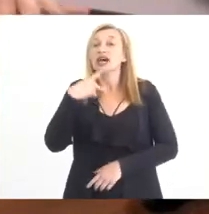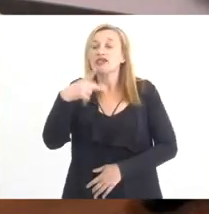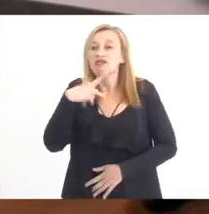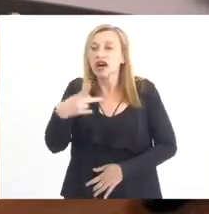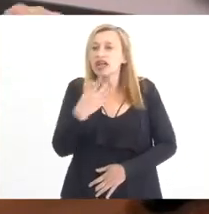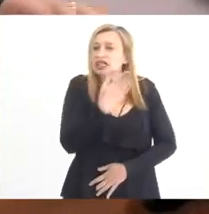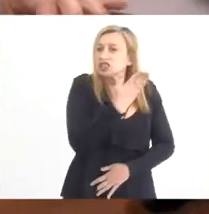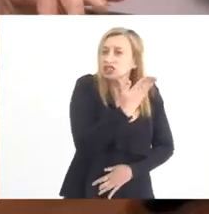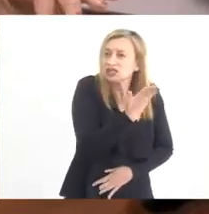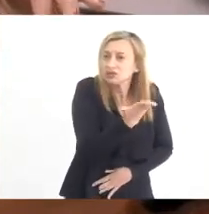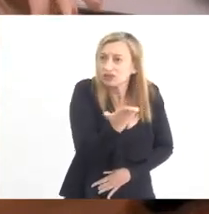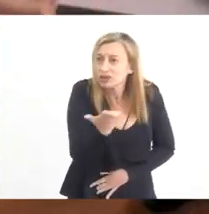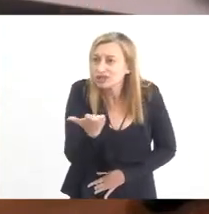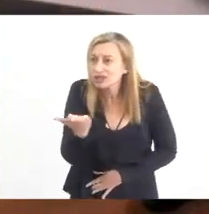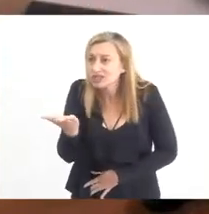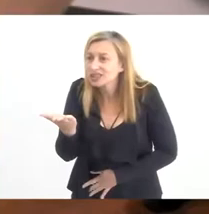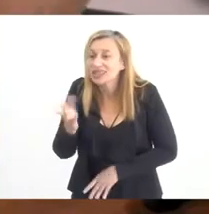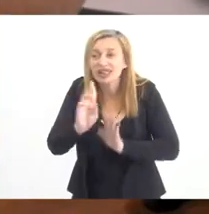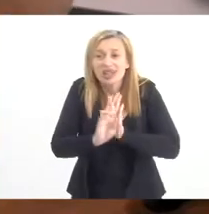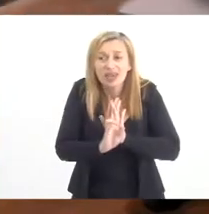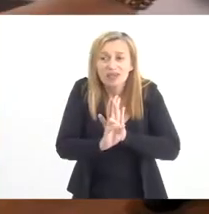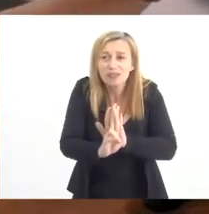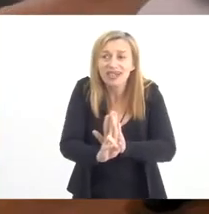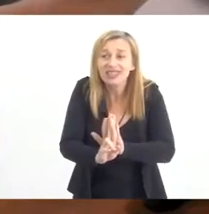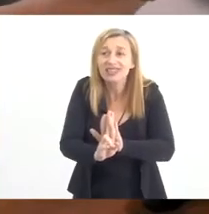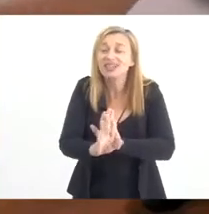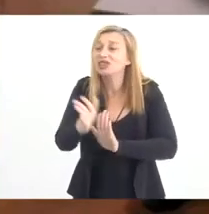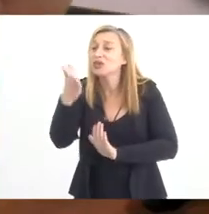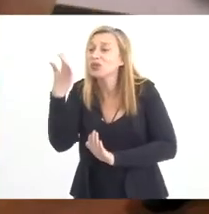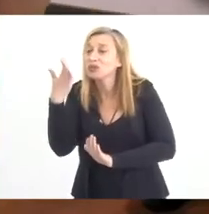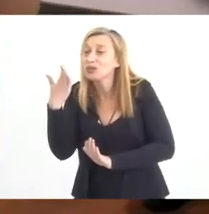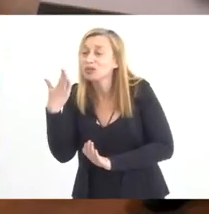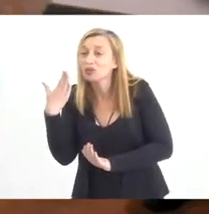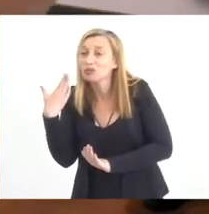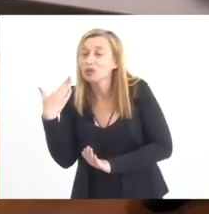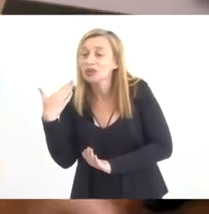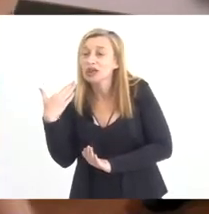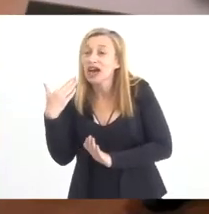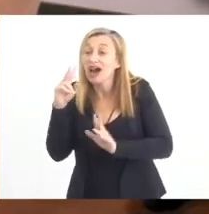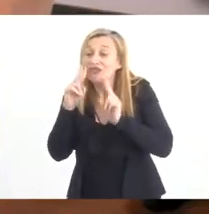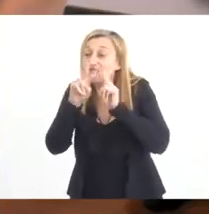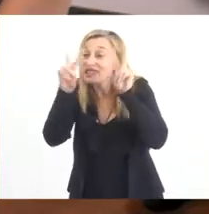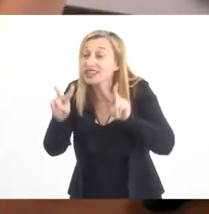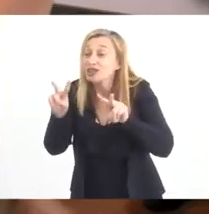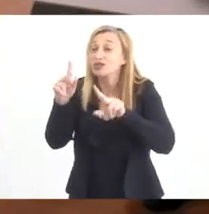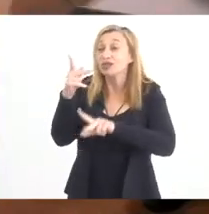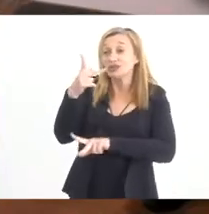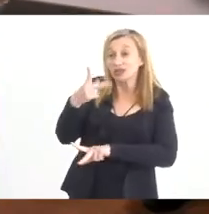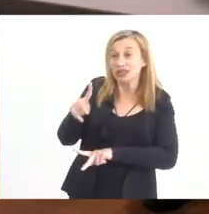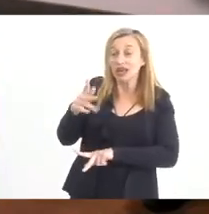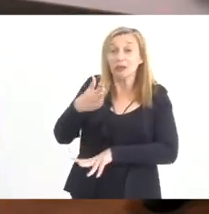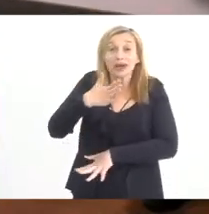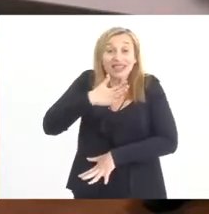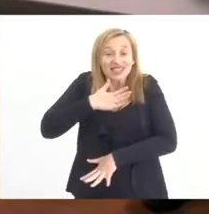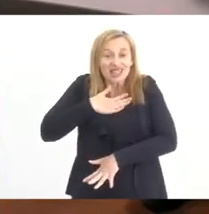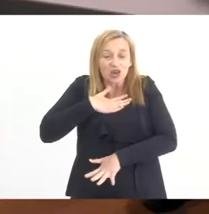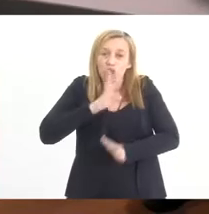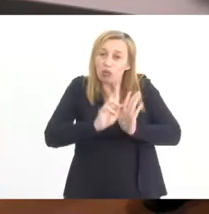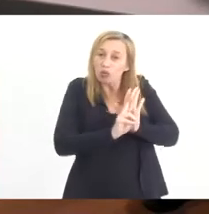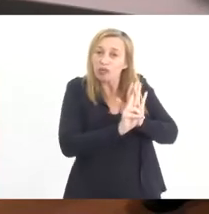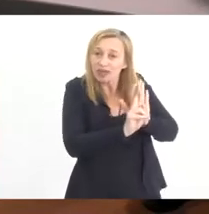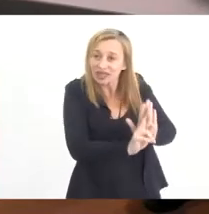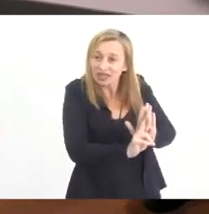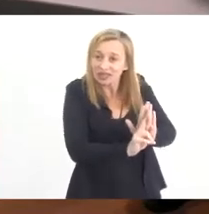de vocês representa o lado, o ponto de vista de vocês. Mas eu, como